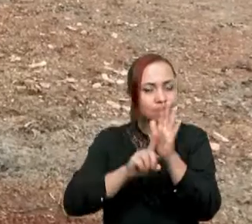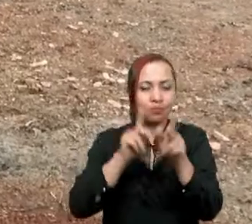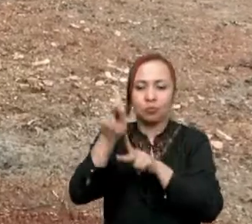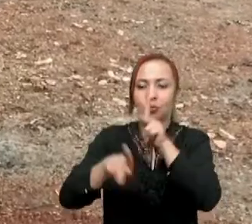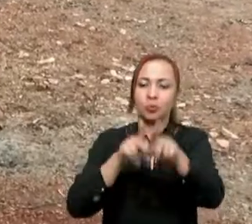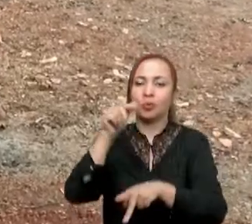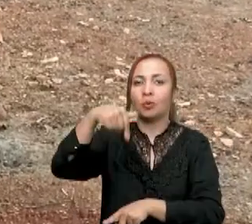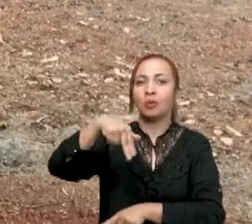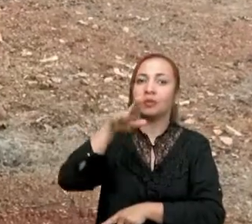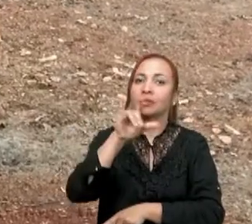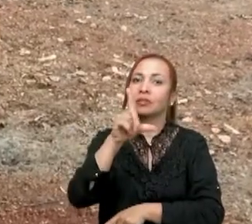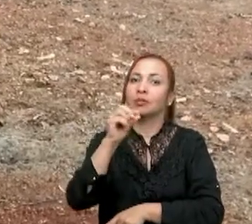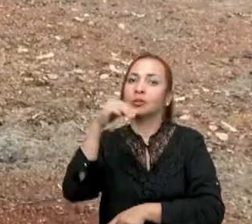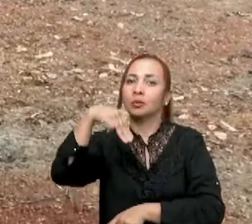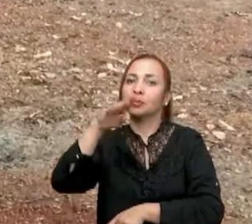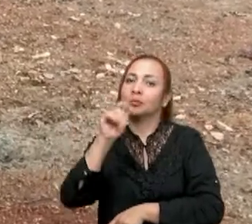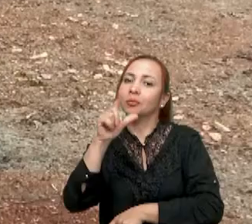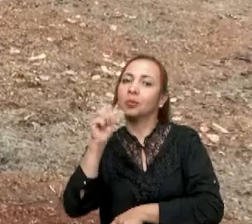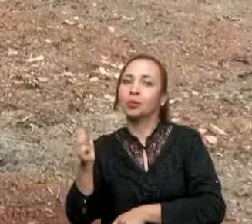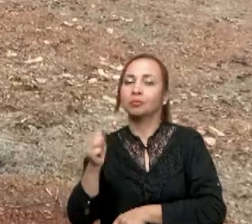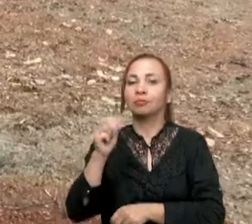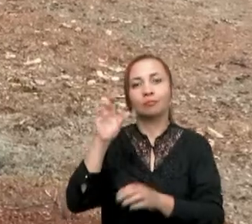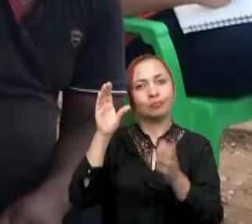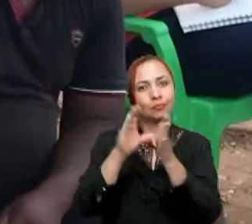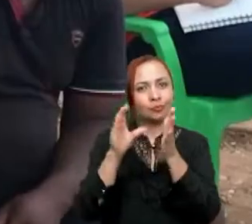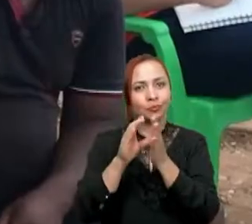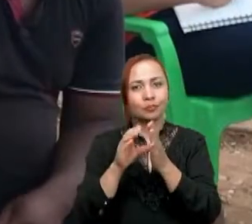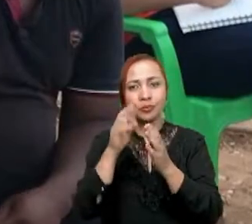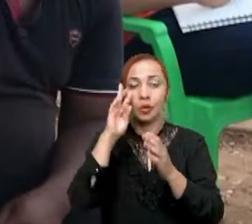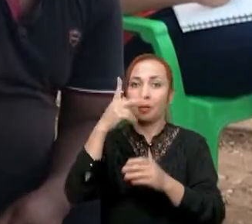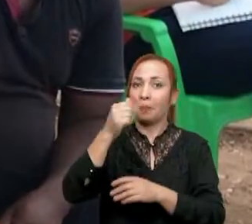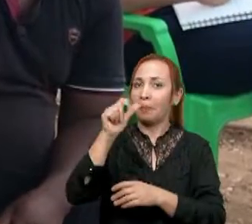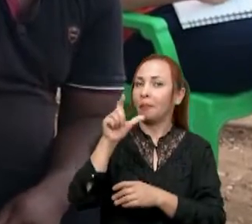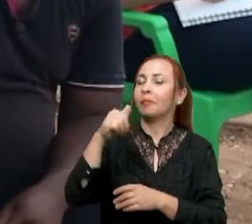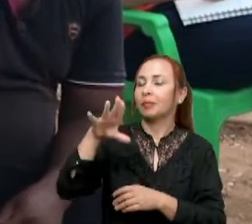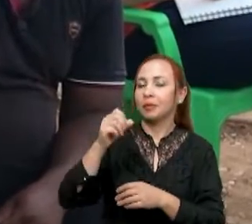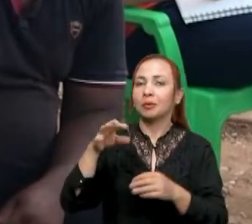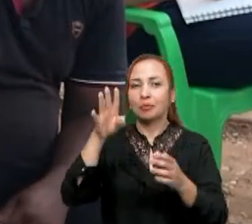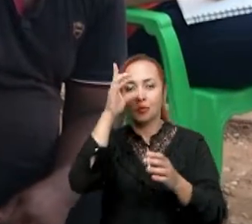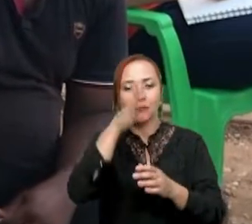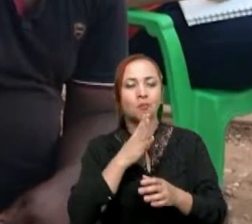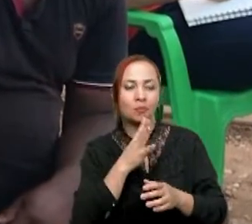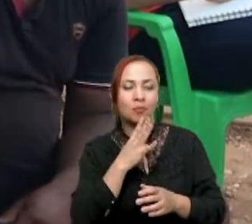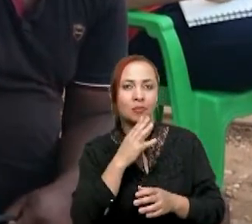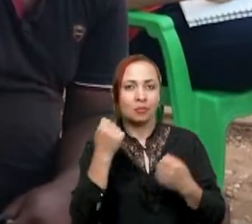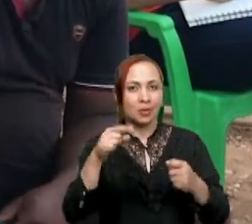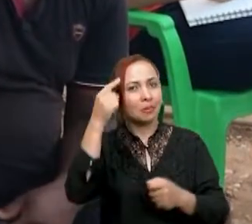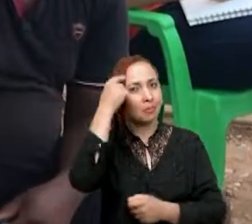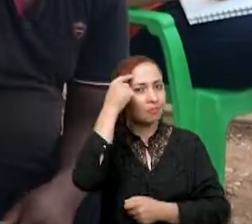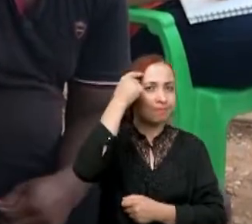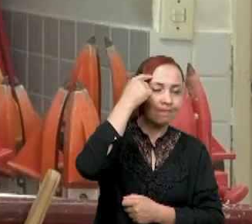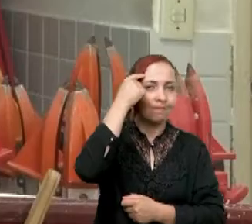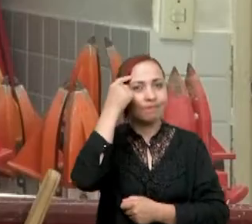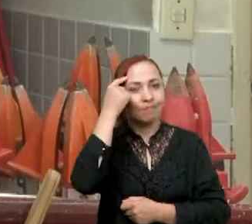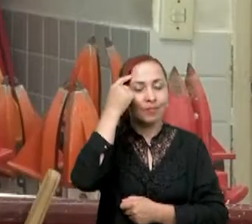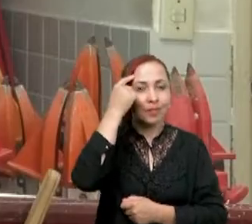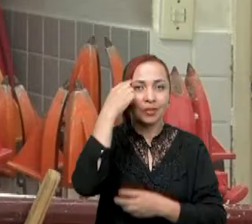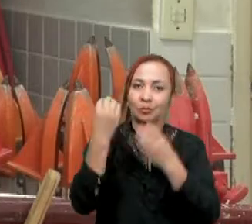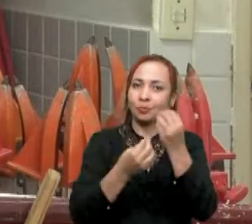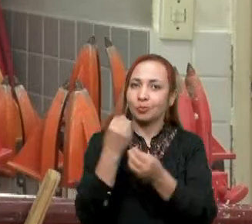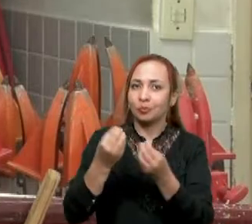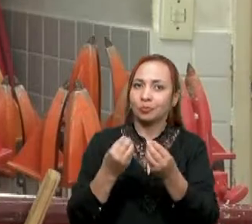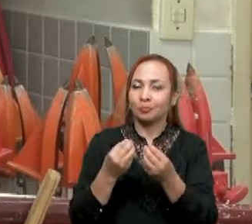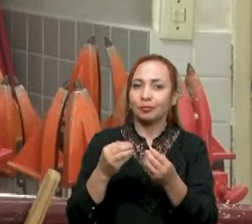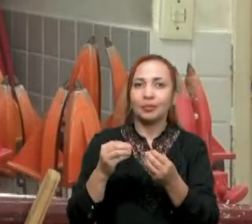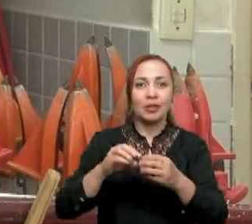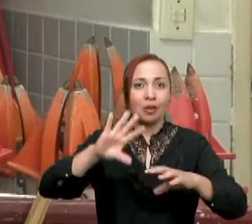o reconhecimento dessas comunidades nessa formalmente pela Fundação Palmares é algo que precisa realmente ser repensado no